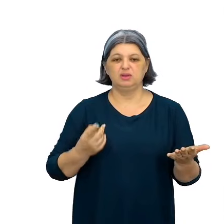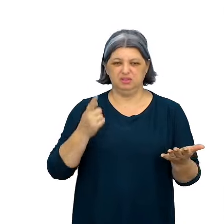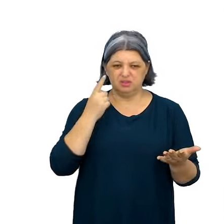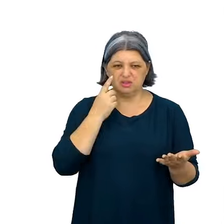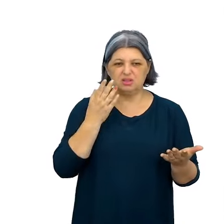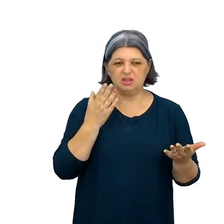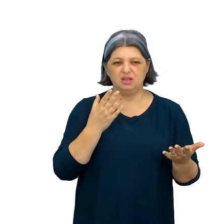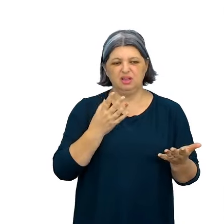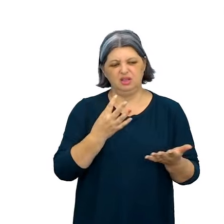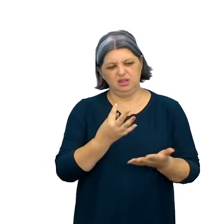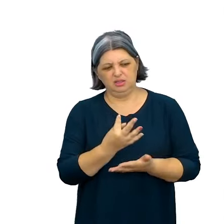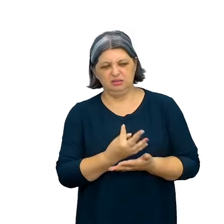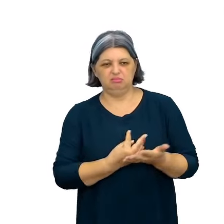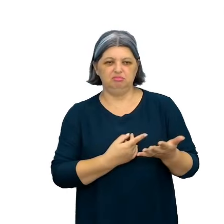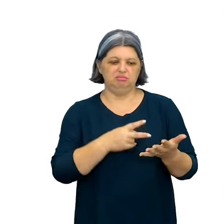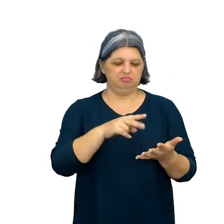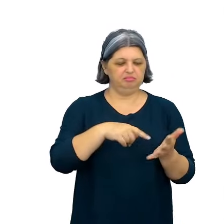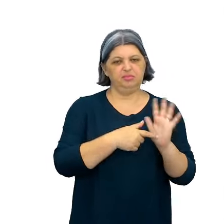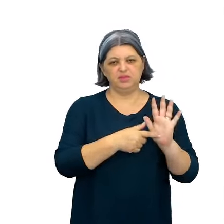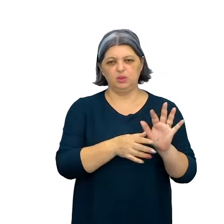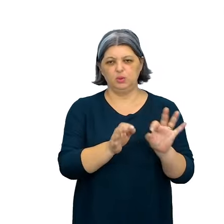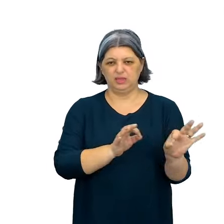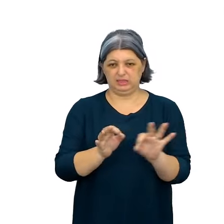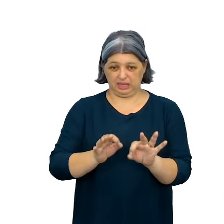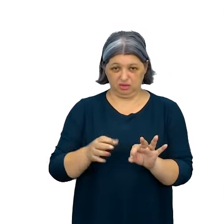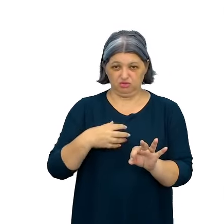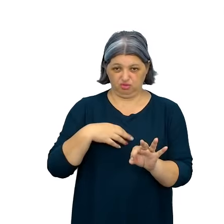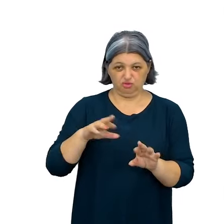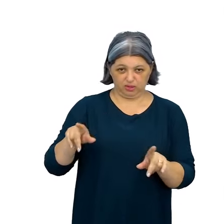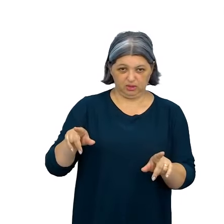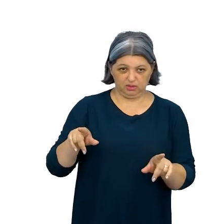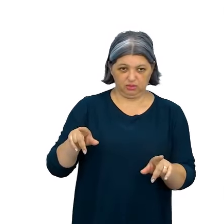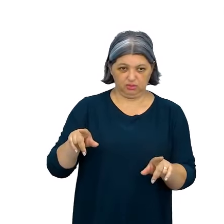alguma maneira diferente de sua organização, né? E